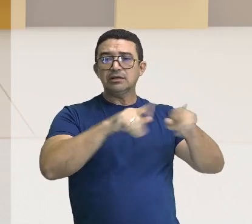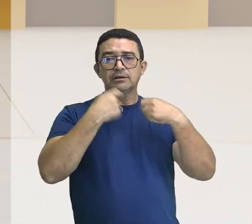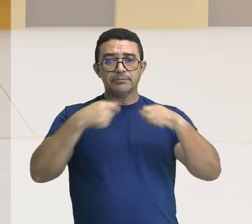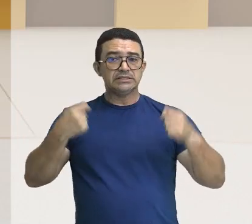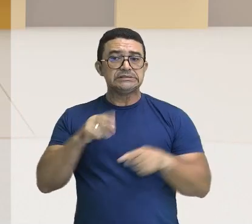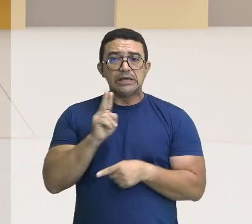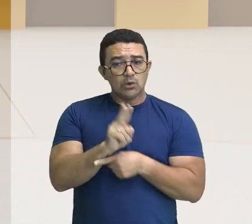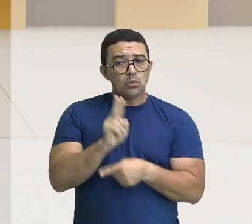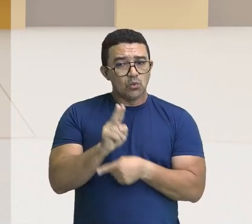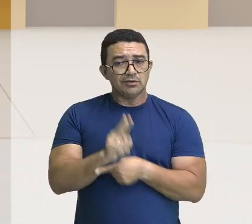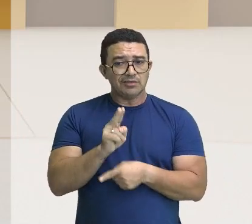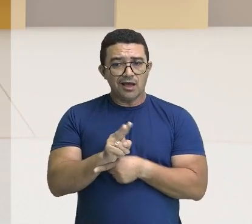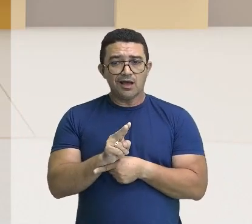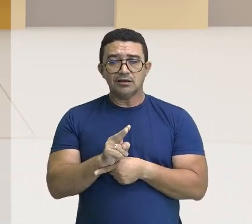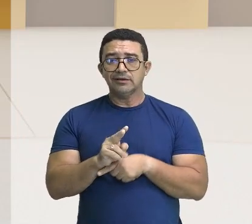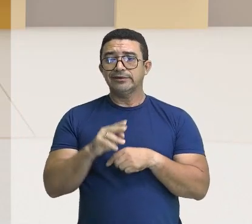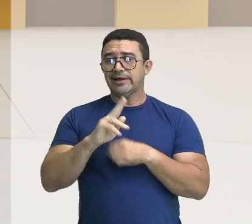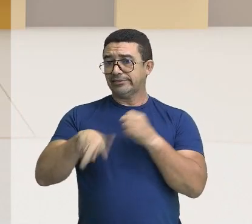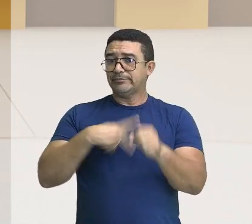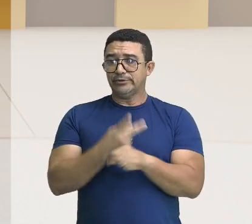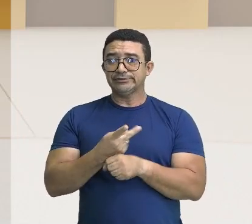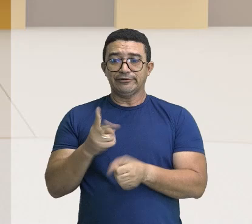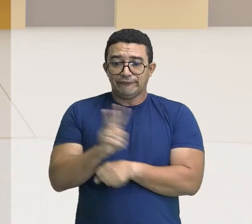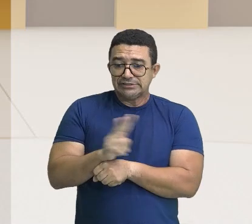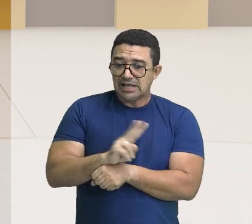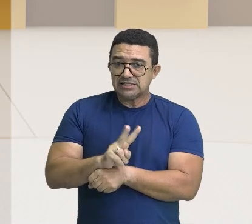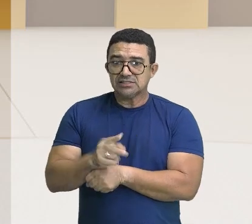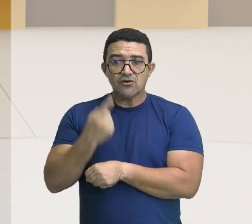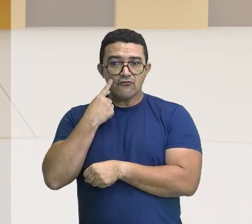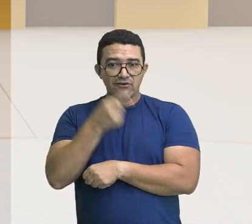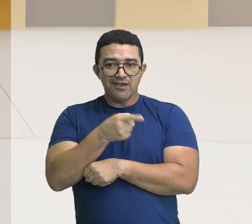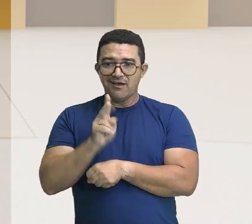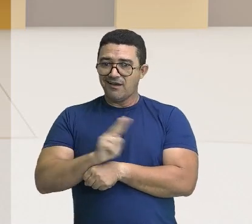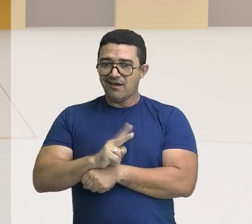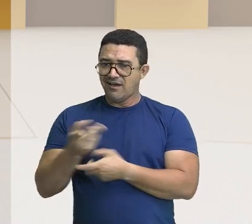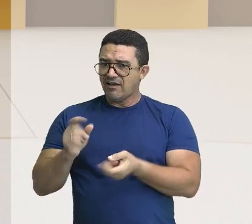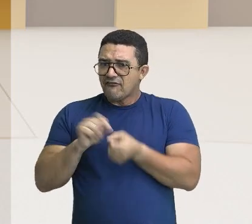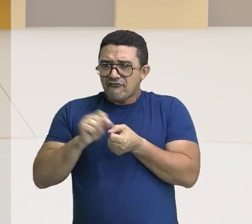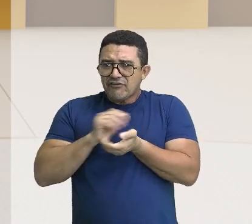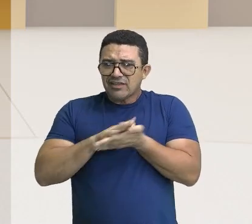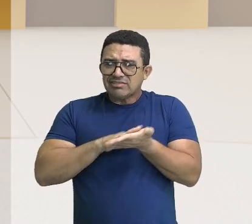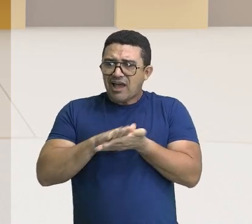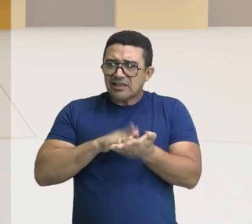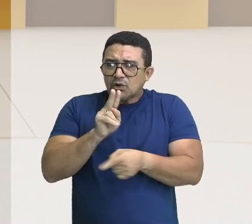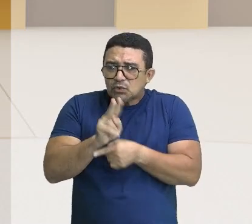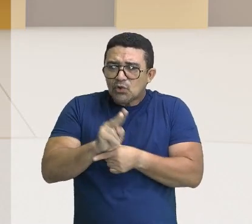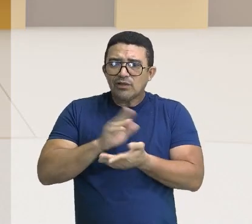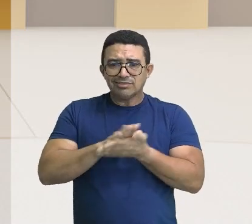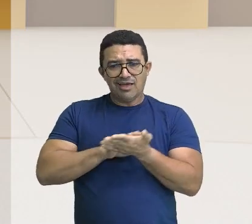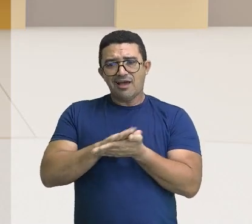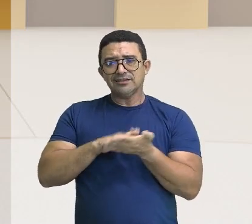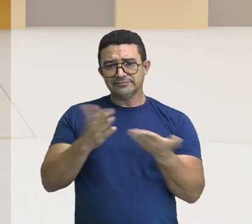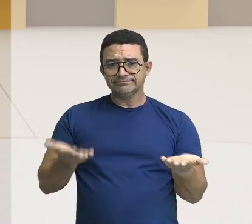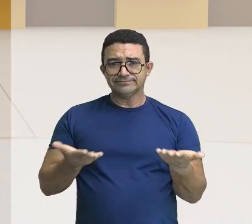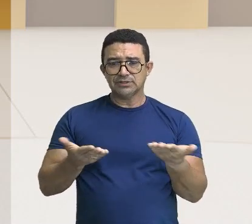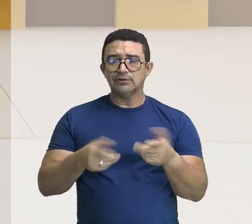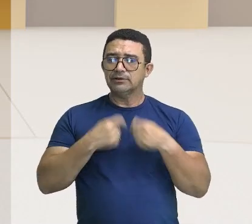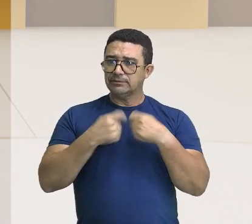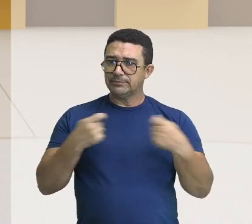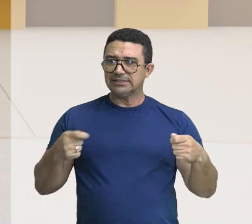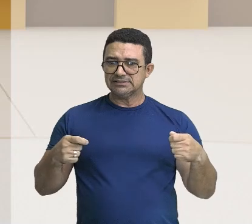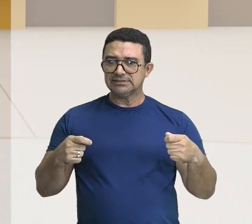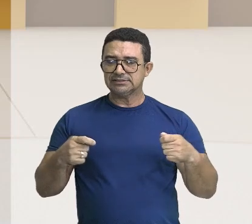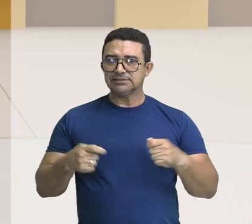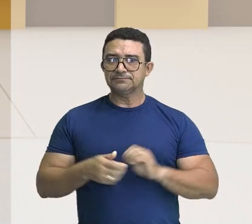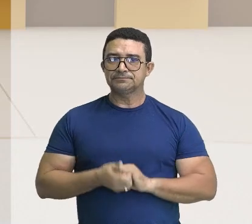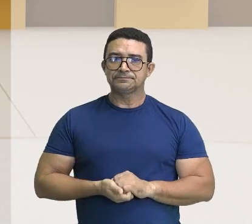aquela primeira lá, que é a fiscalização, que precisa ser feito realmente com muita veracidade, aí, tudo que está